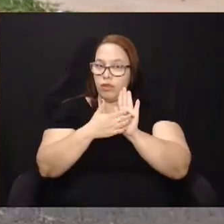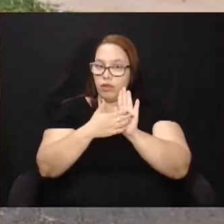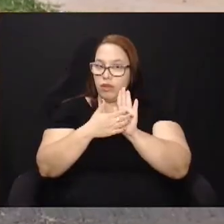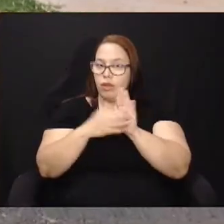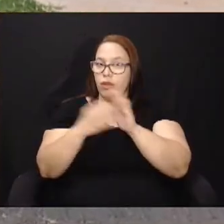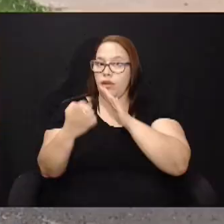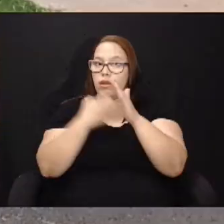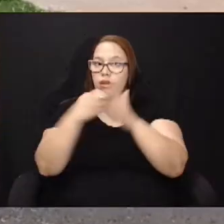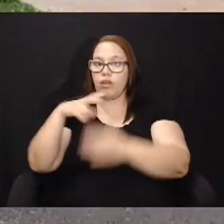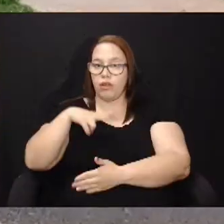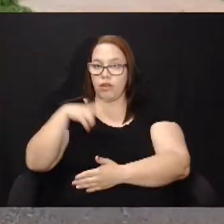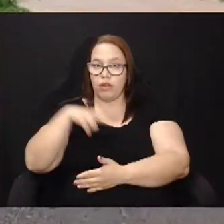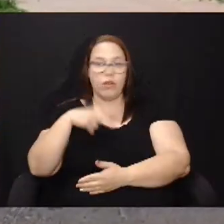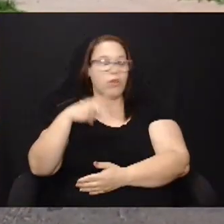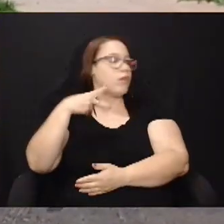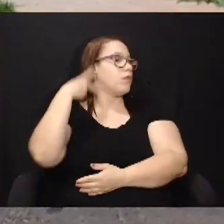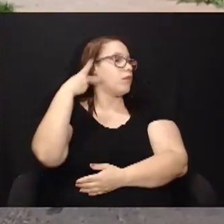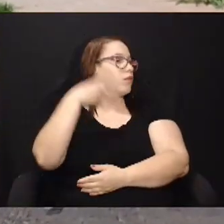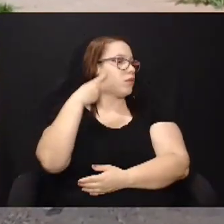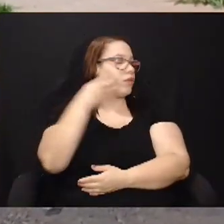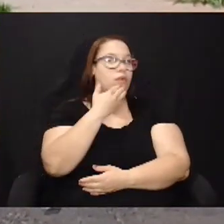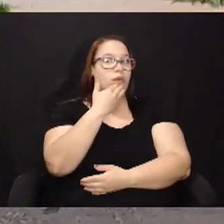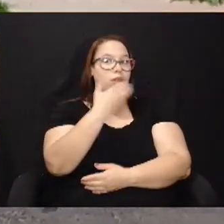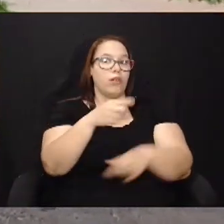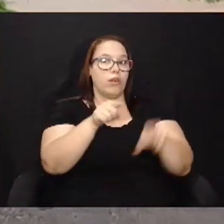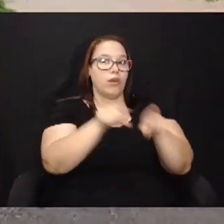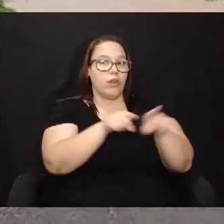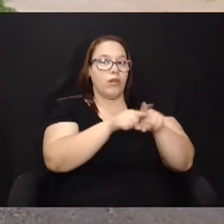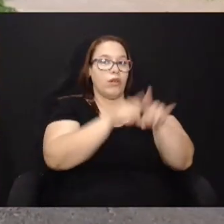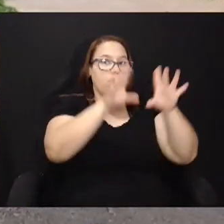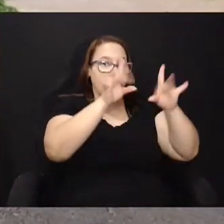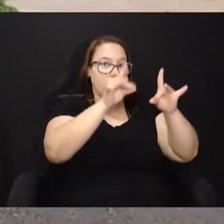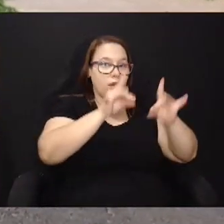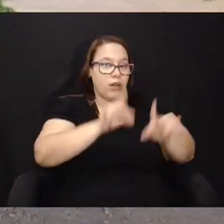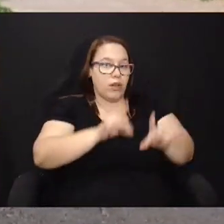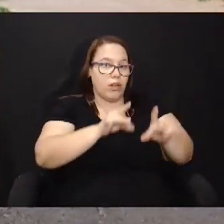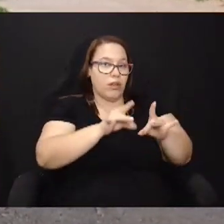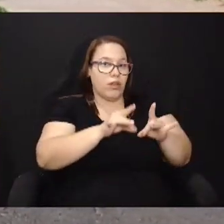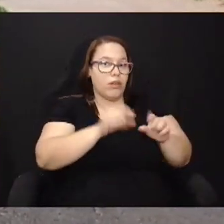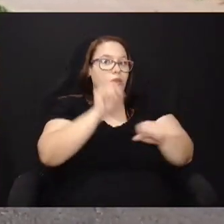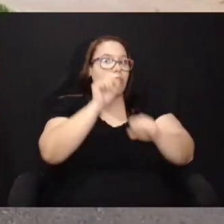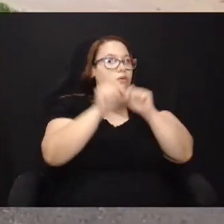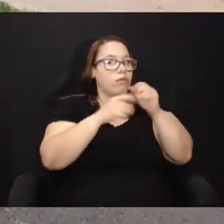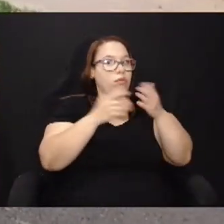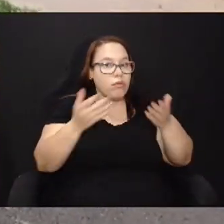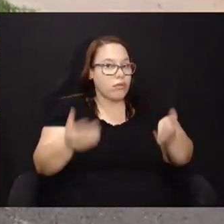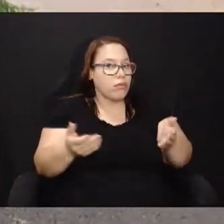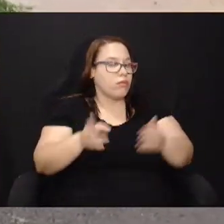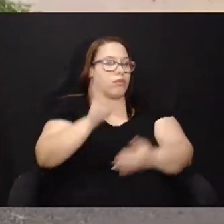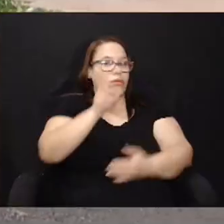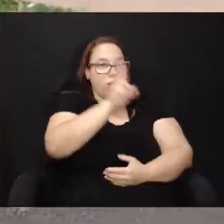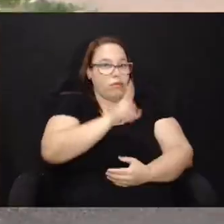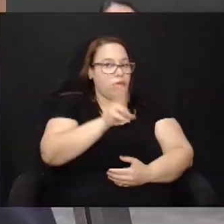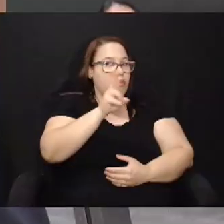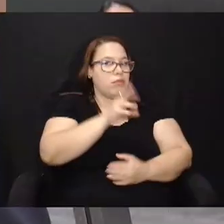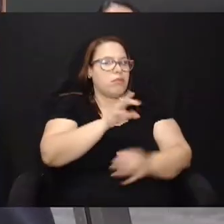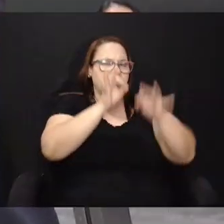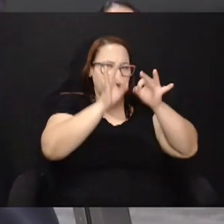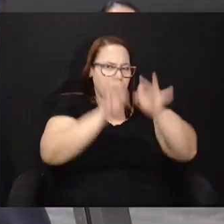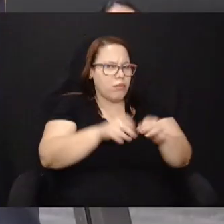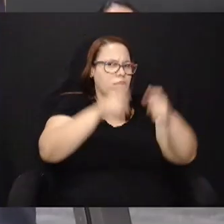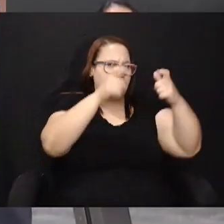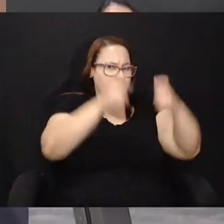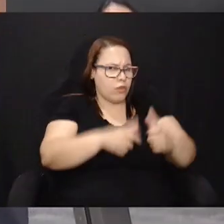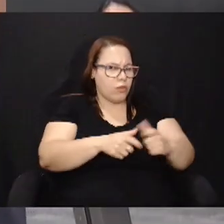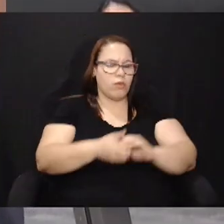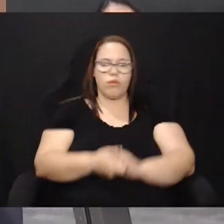O parlamentar solicita também detalhes sobre a situação e a utilização correta do espaço. Para que a gente